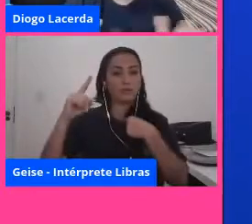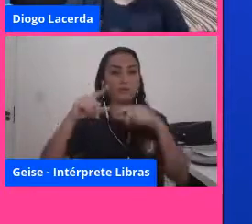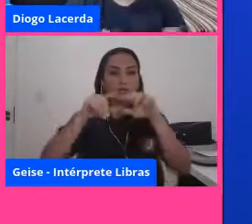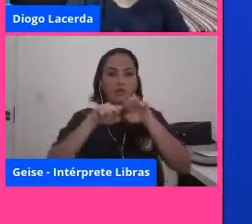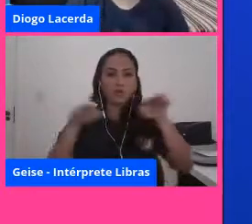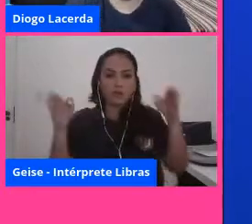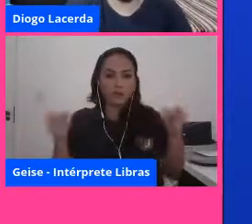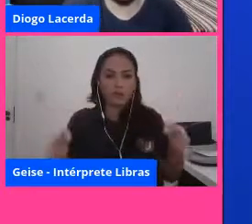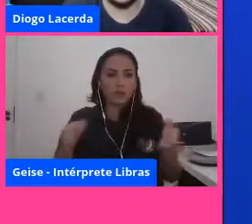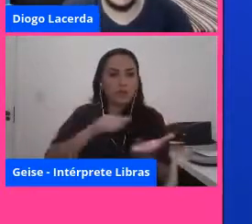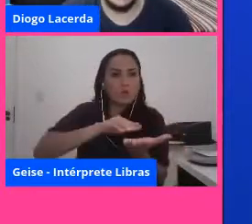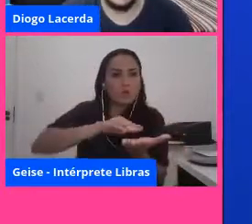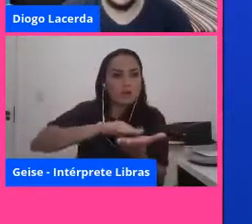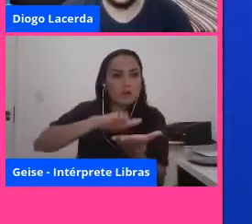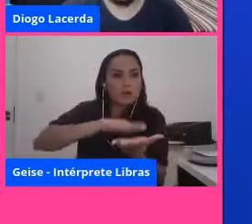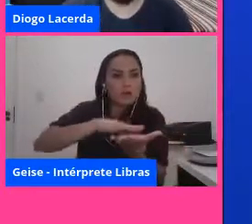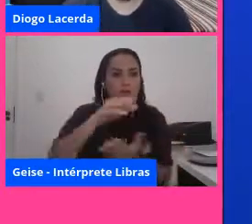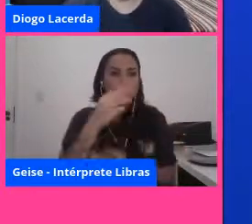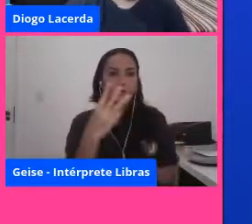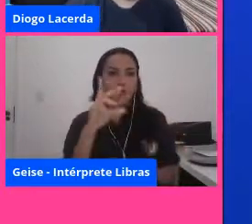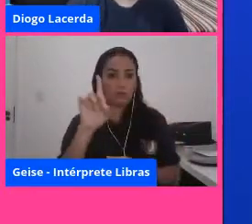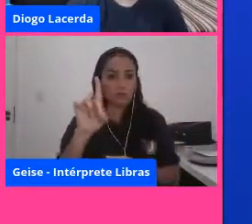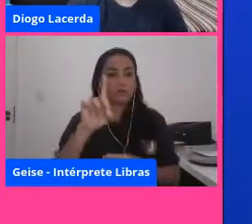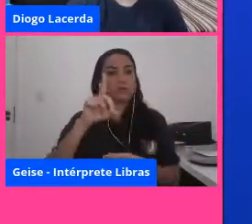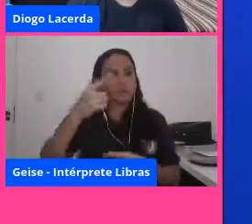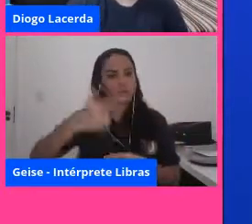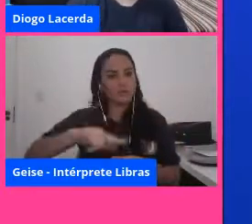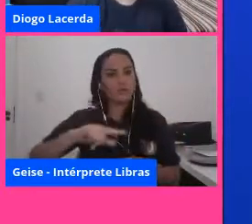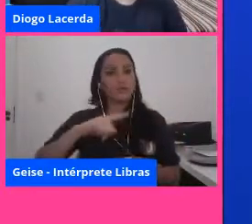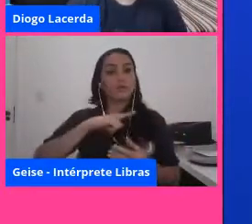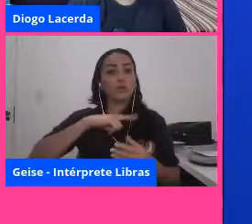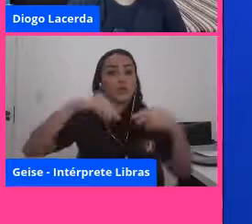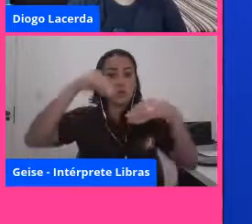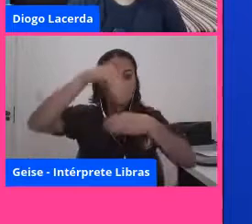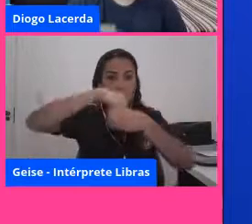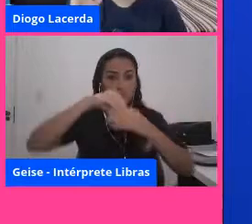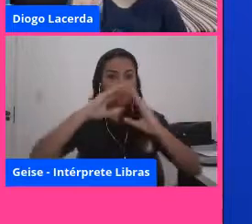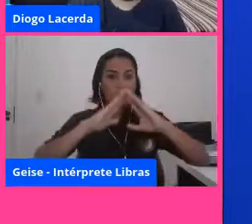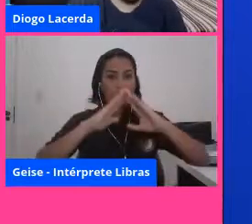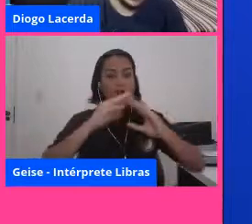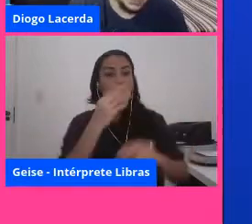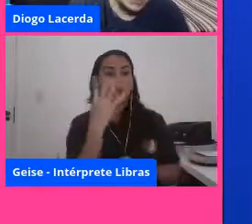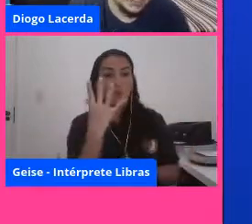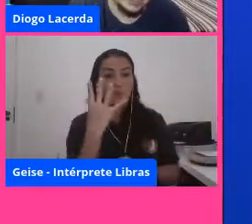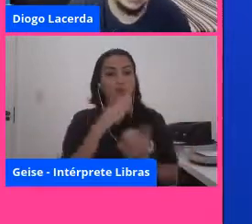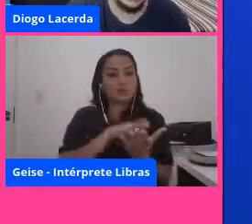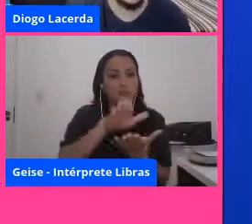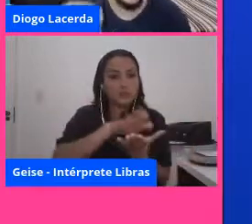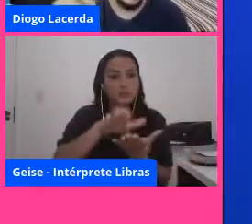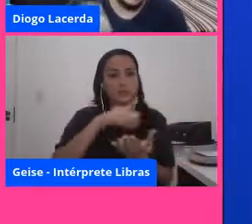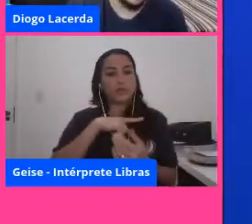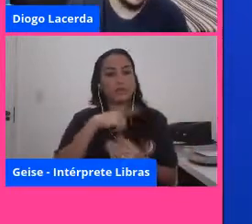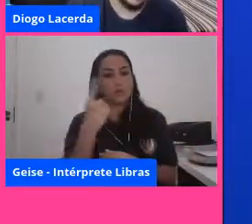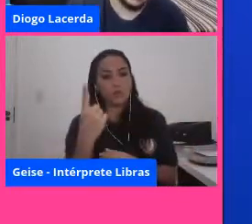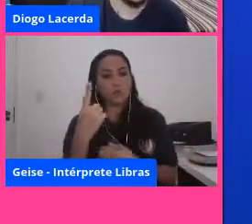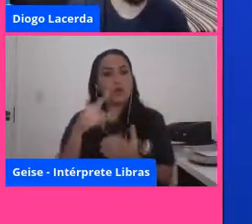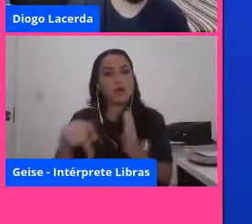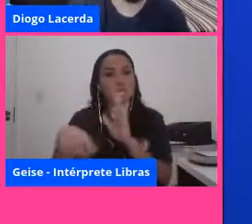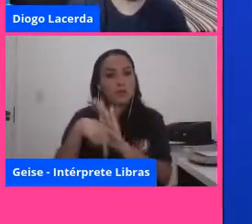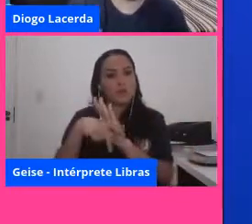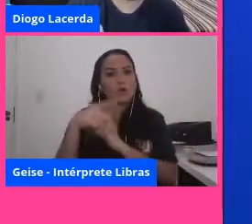3D. Atualmente eu tenho aqui em casa 4 impressoras 3D. Eu tenho uma impressora 3D da Rise 3D, eu tenho